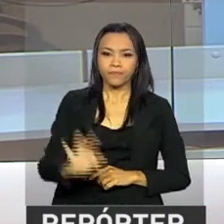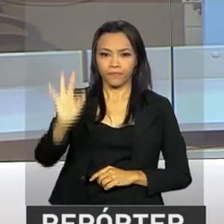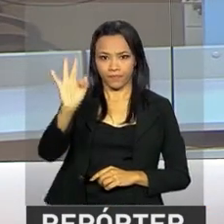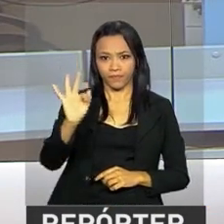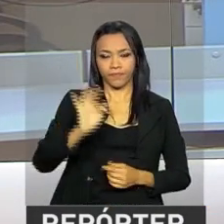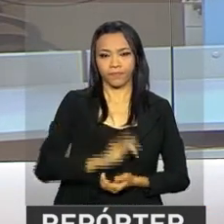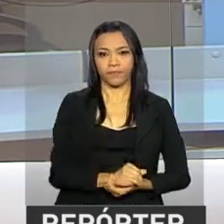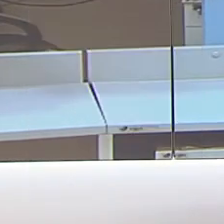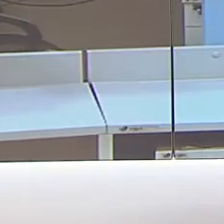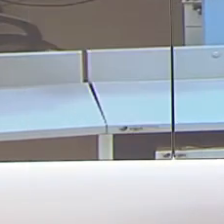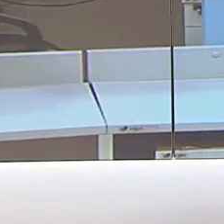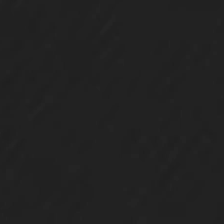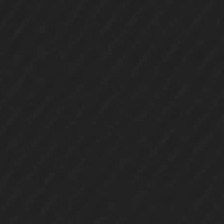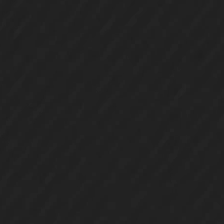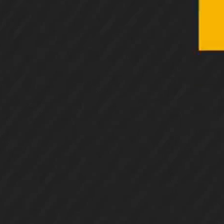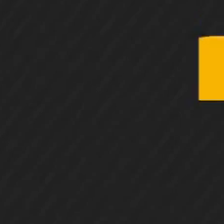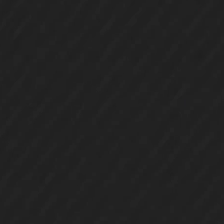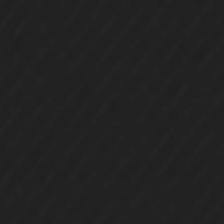federal